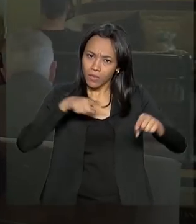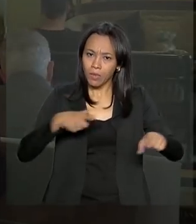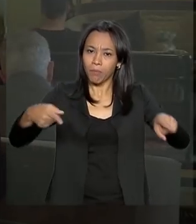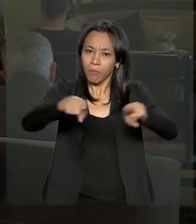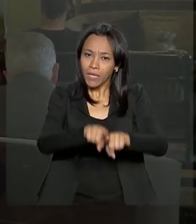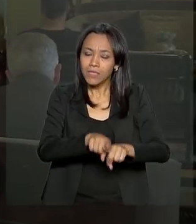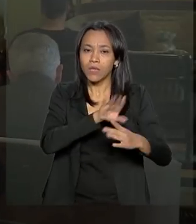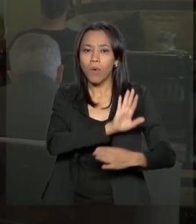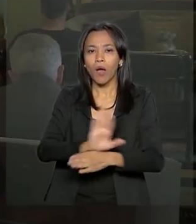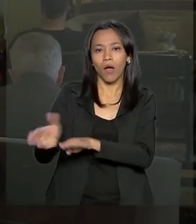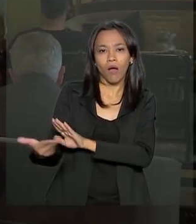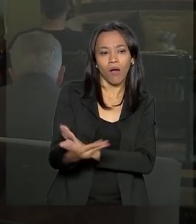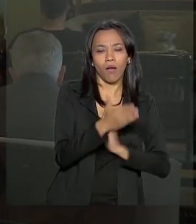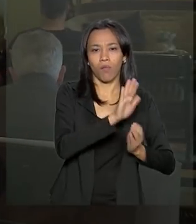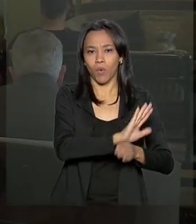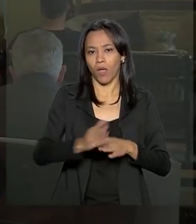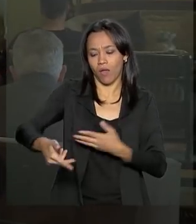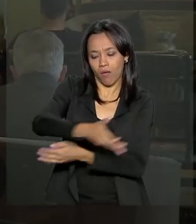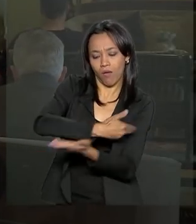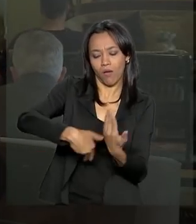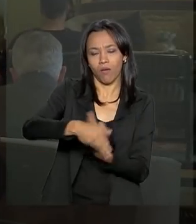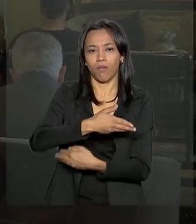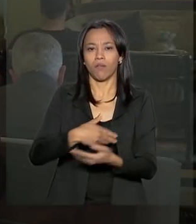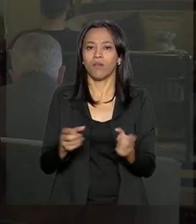no outro e fazerem trocas comerciais.